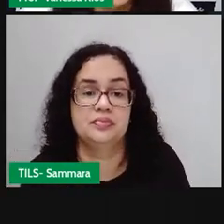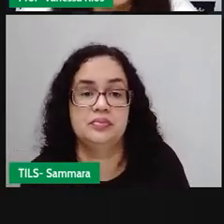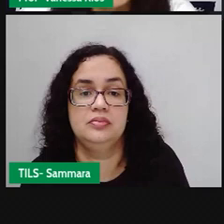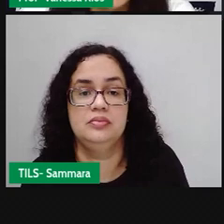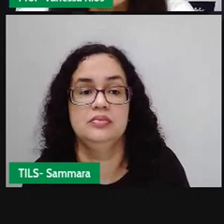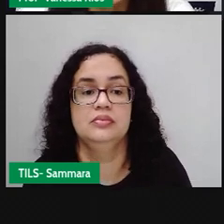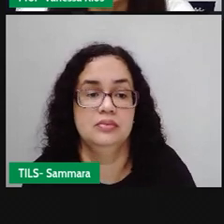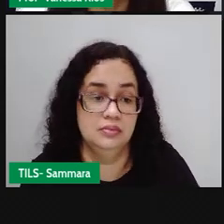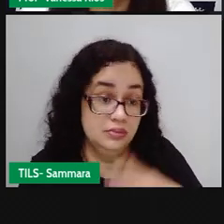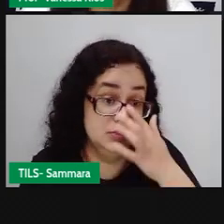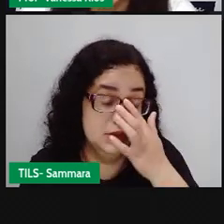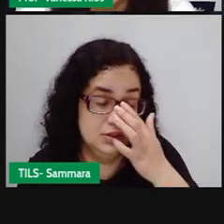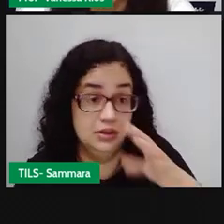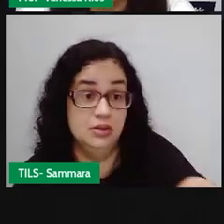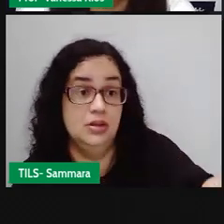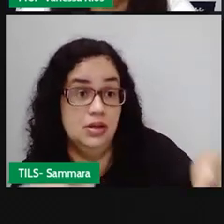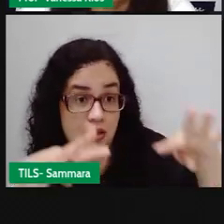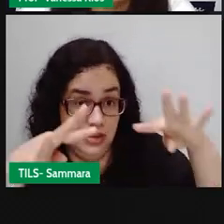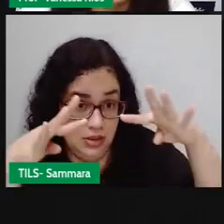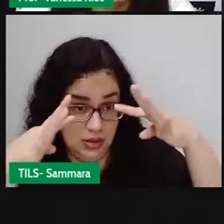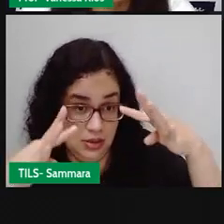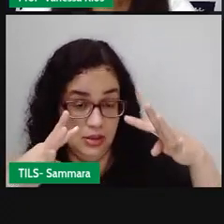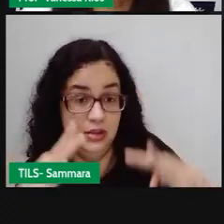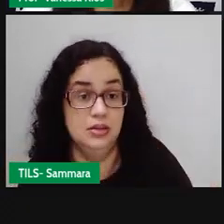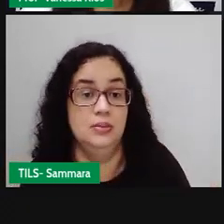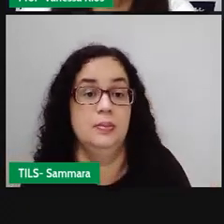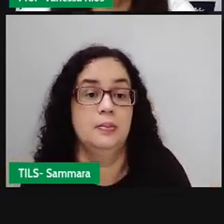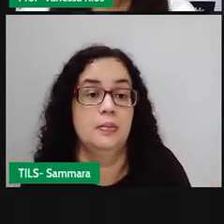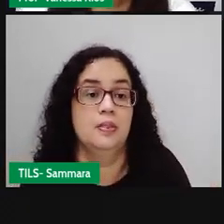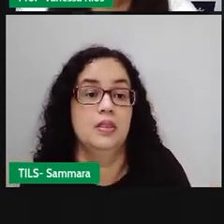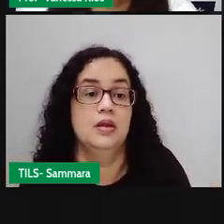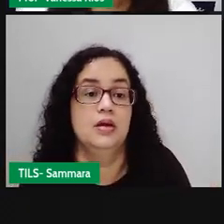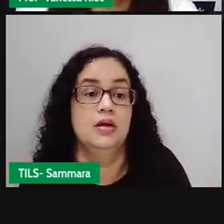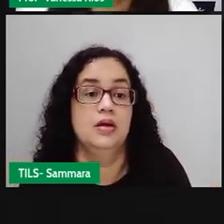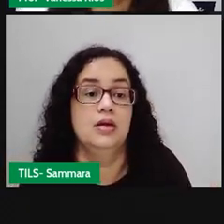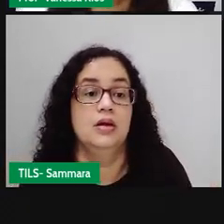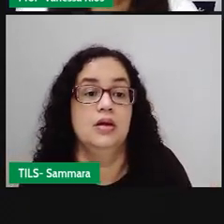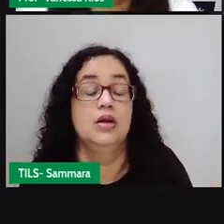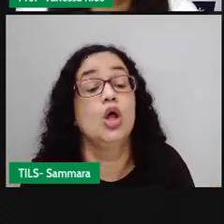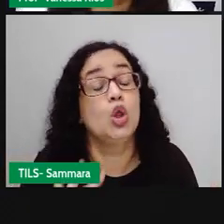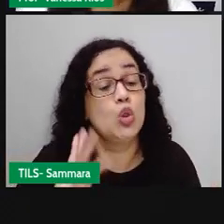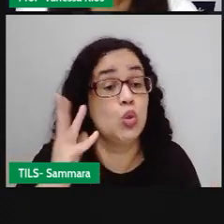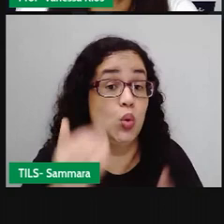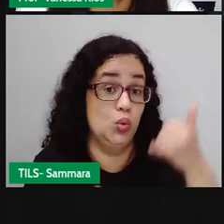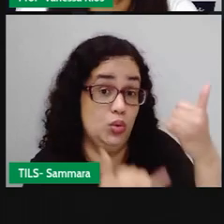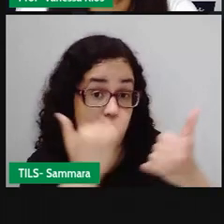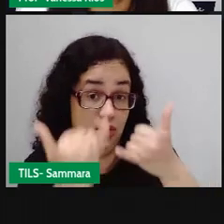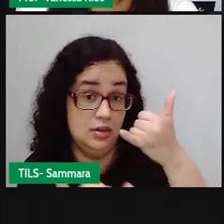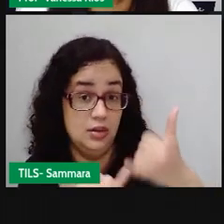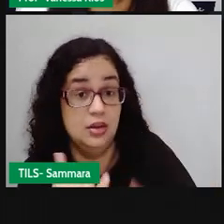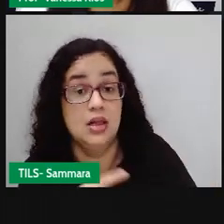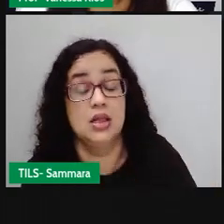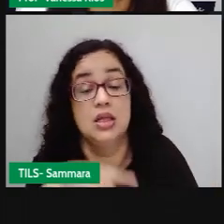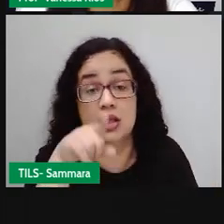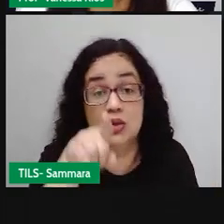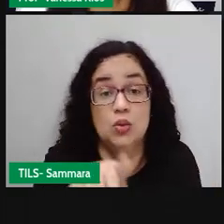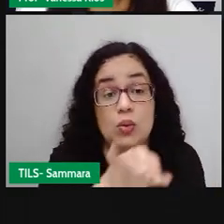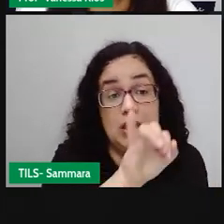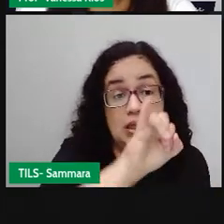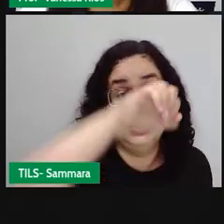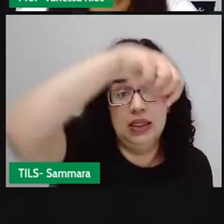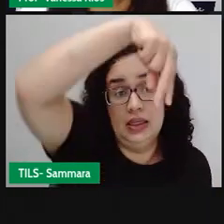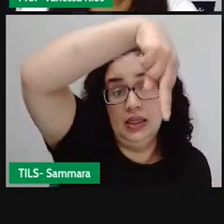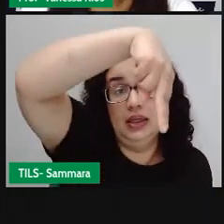A questão de segurança merece toda a nossa atenção. E aí, todo brinquedo deve possuir o selo